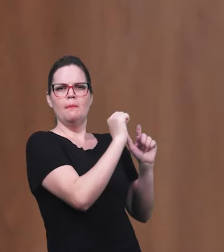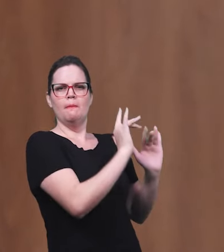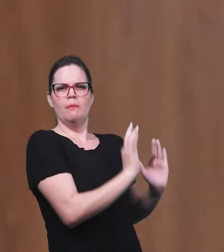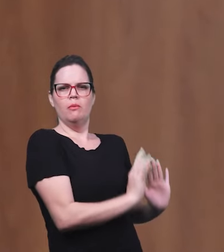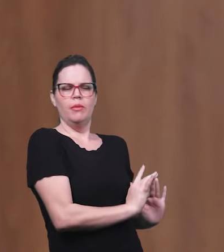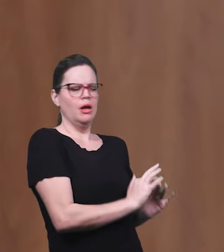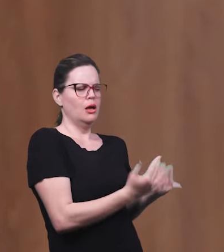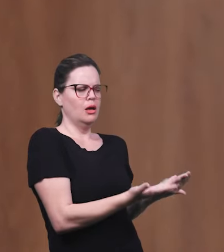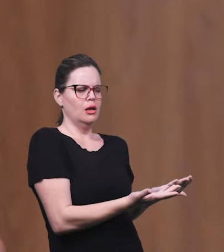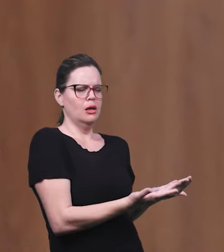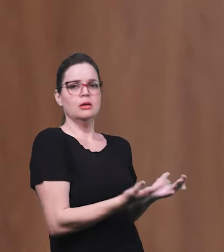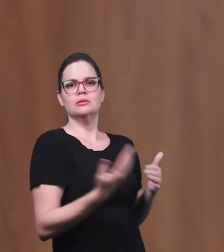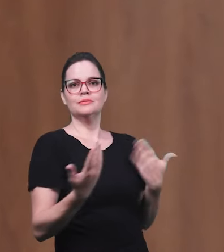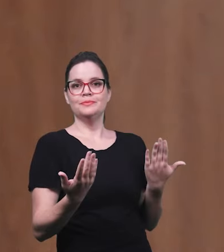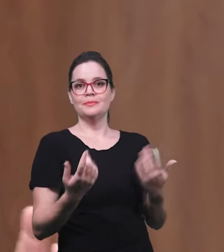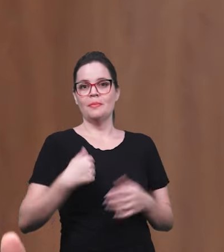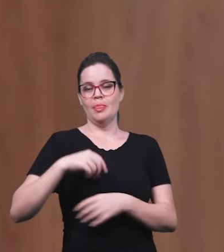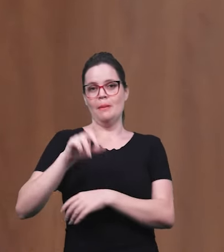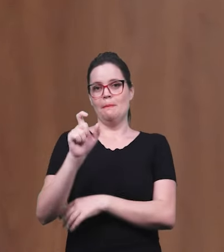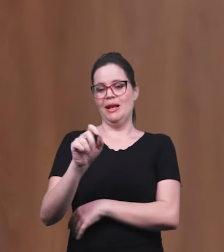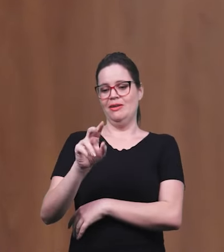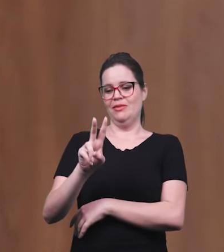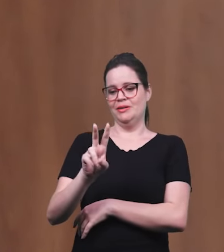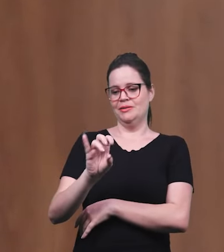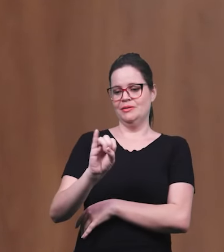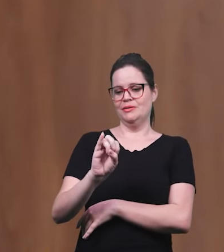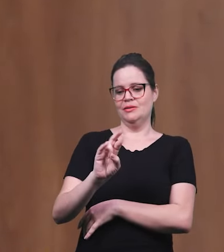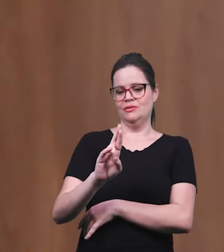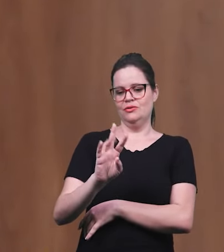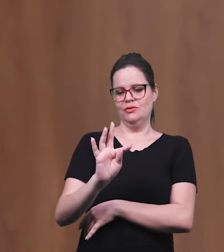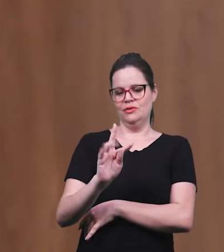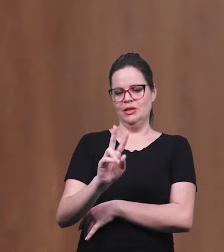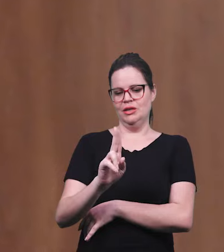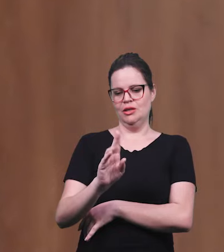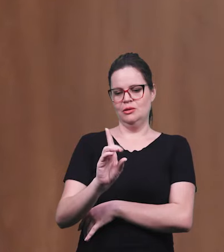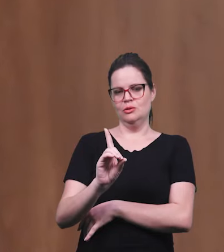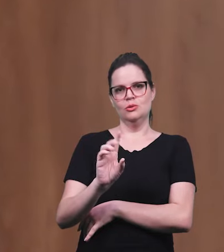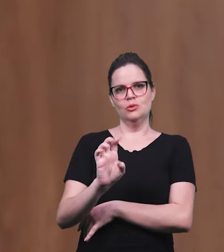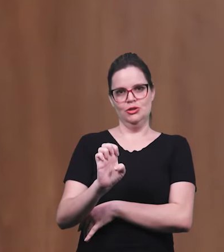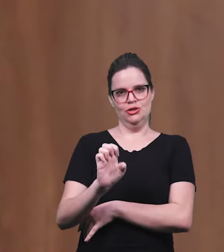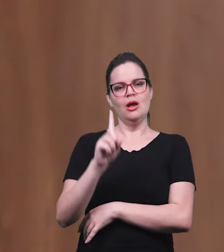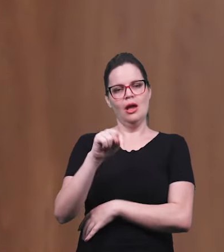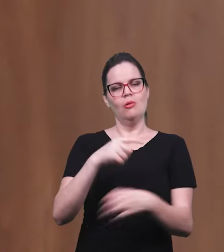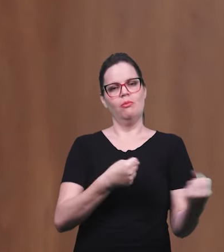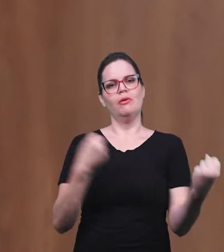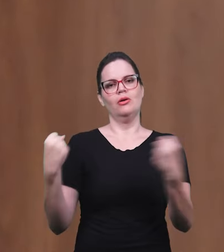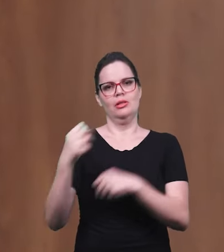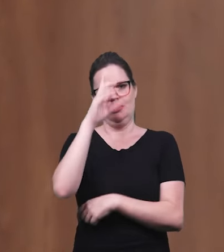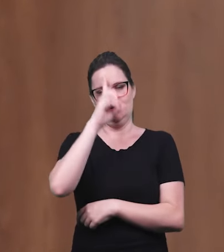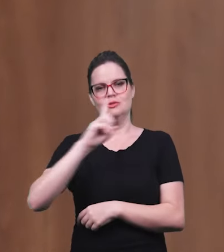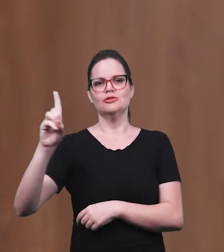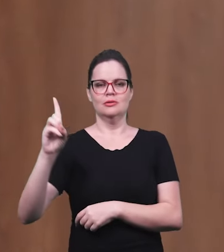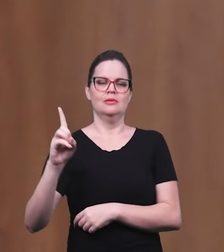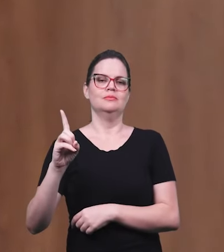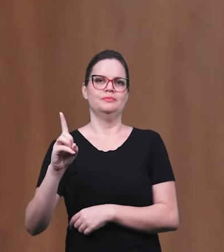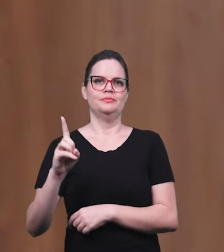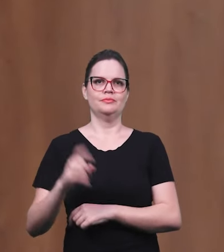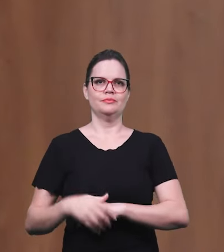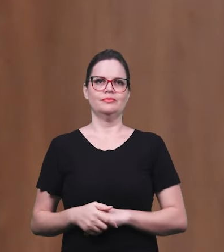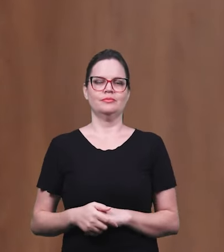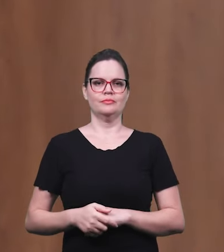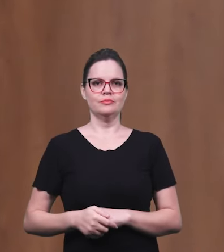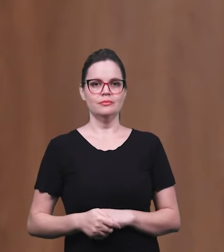usada aqui para virtude não é energia, mas é algo semelhante. É um tipo de poder que a palavra grega ali é dinamis. Dinâmica